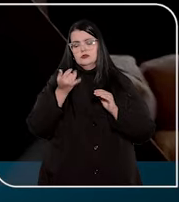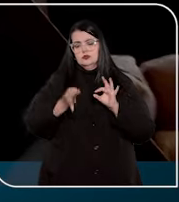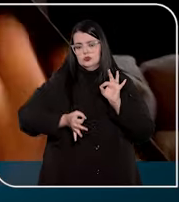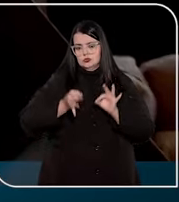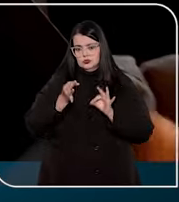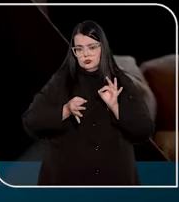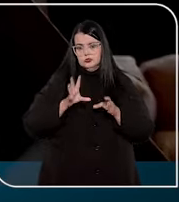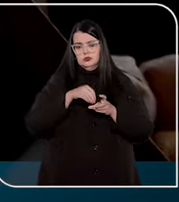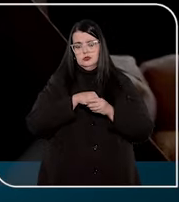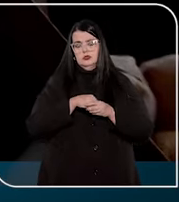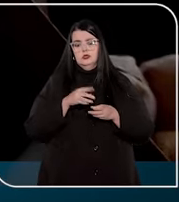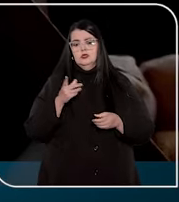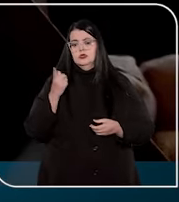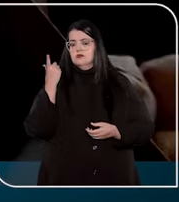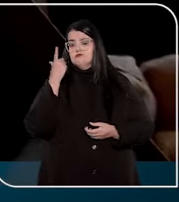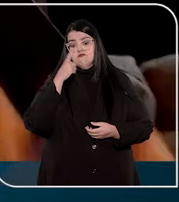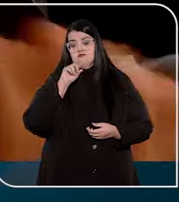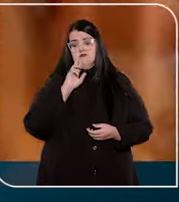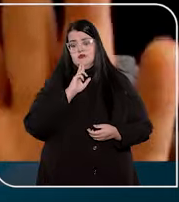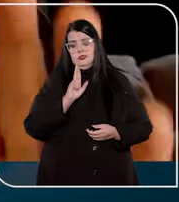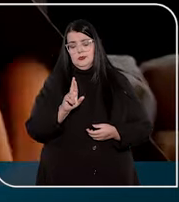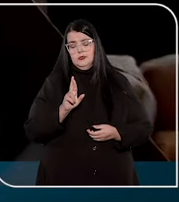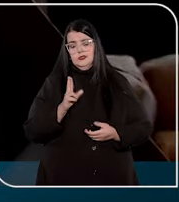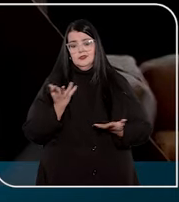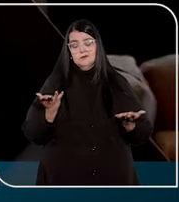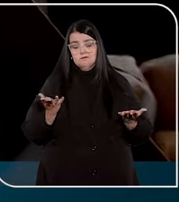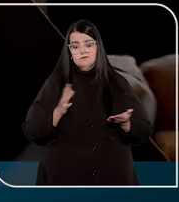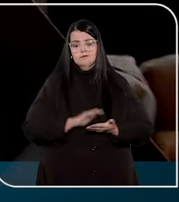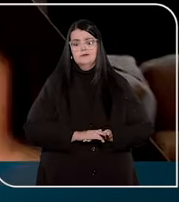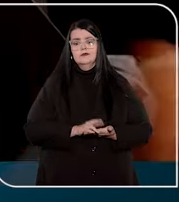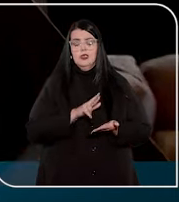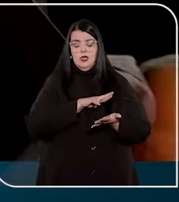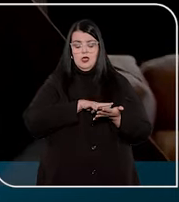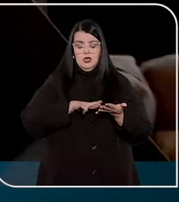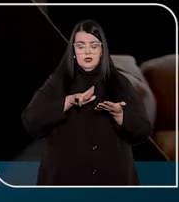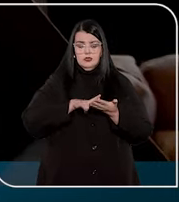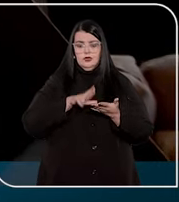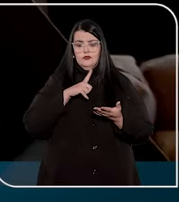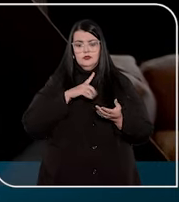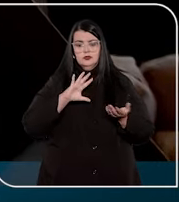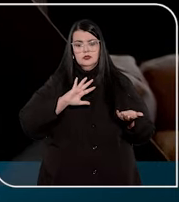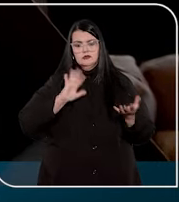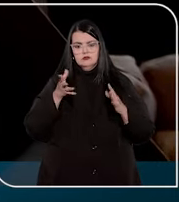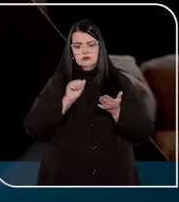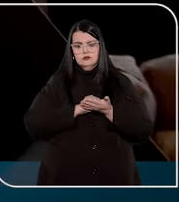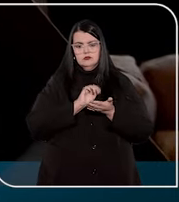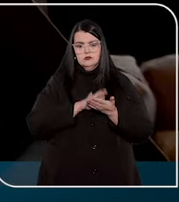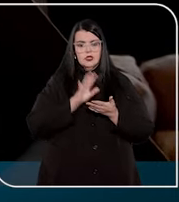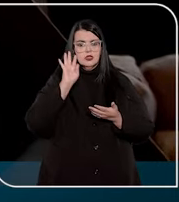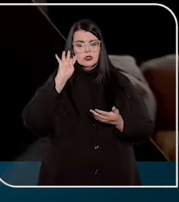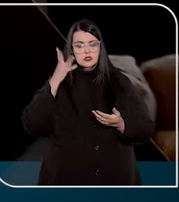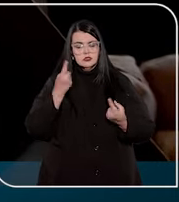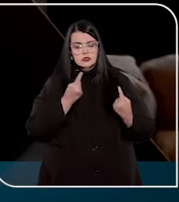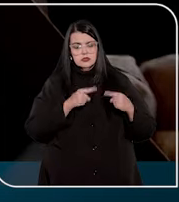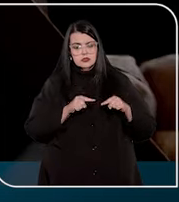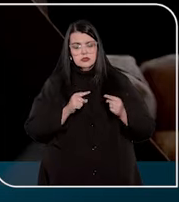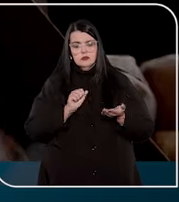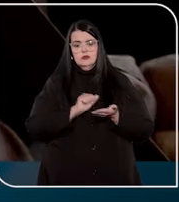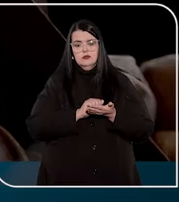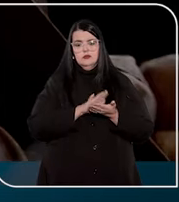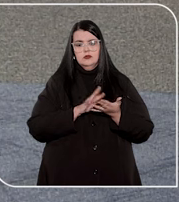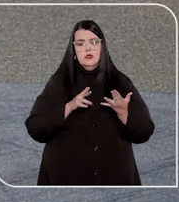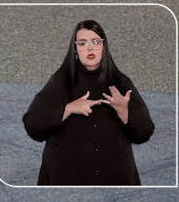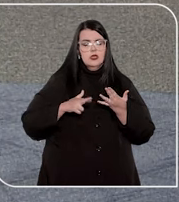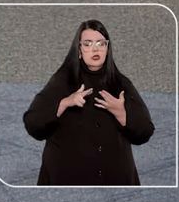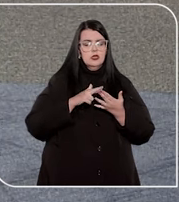assentando, e não sei se eu consegui te responder, Fátima, mas esse que é o agravo aí que pode ser interposto contra a decisão que nega seguimento ao recurso